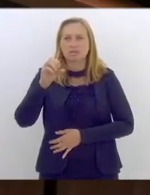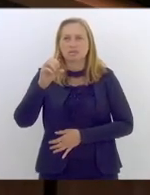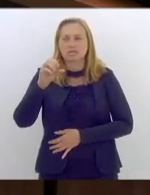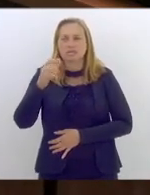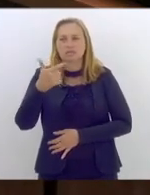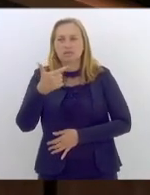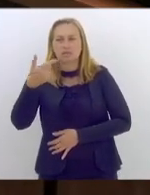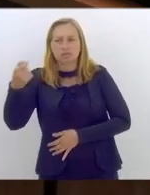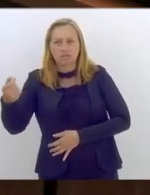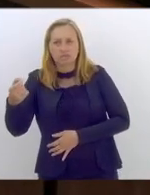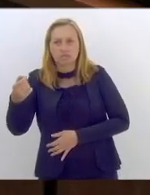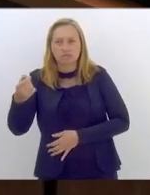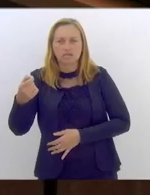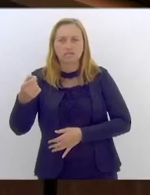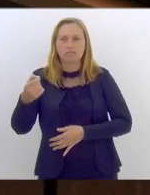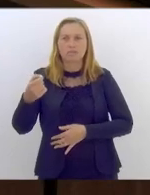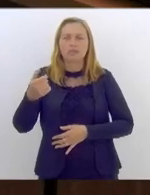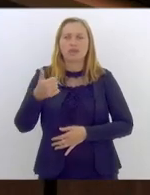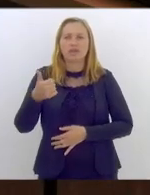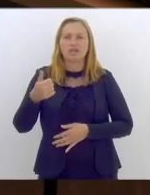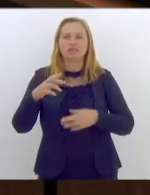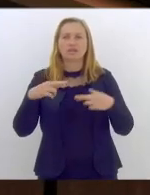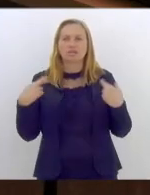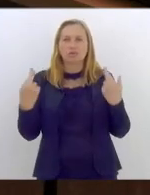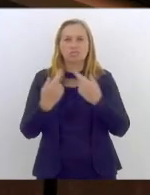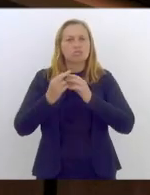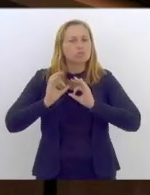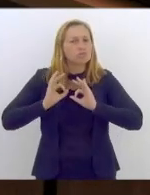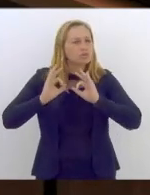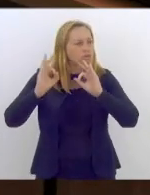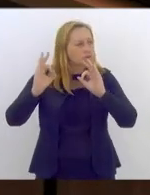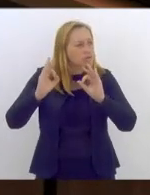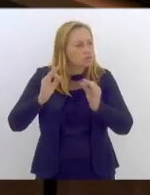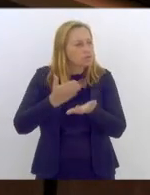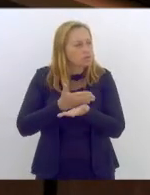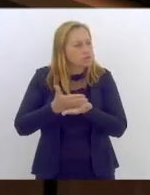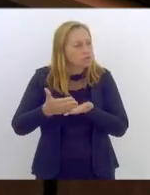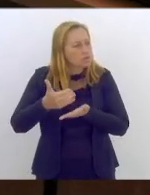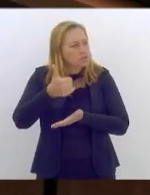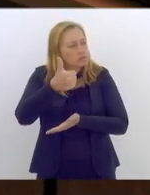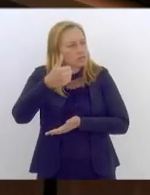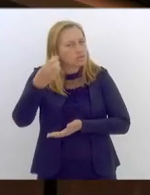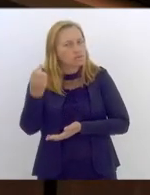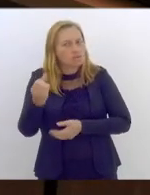125ª sessão extraordinária que, iniciada às